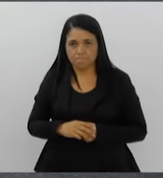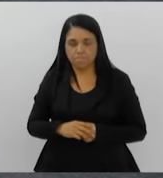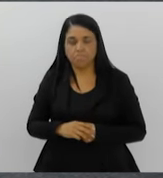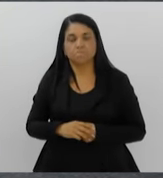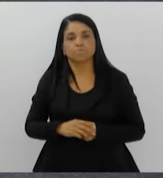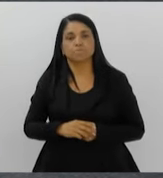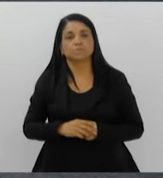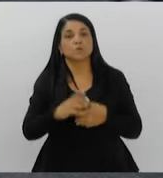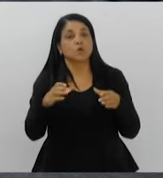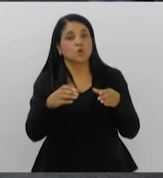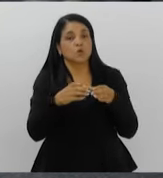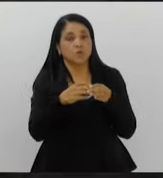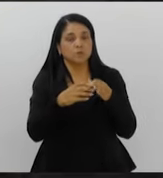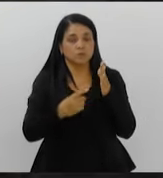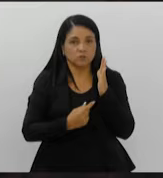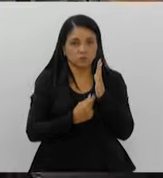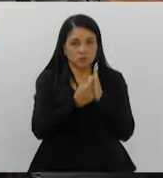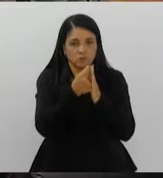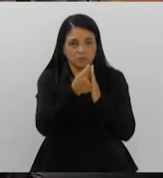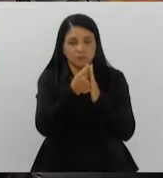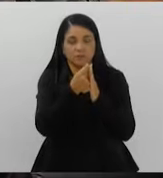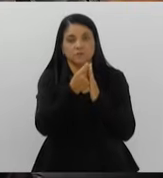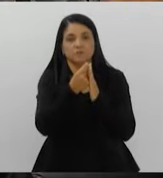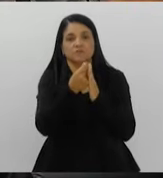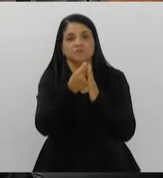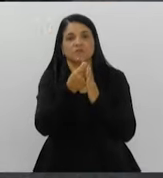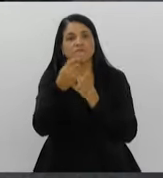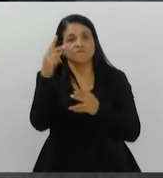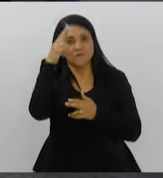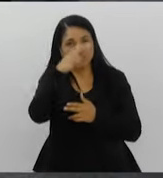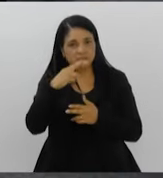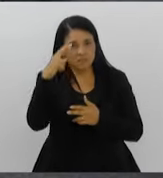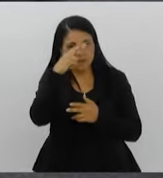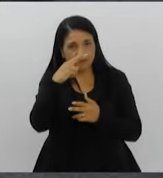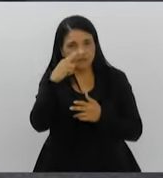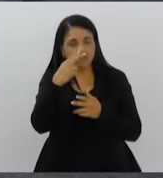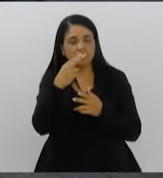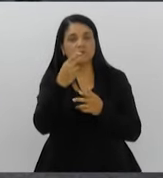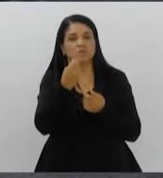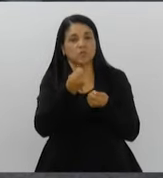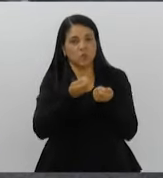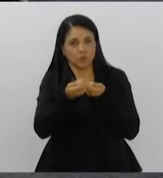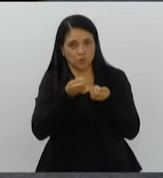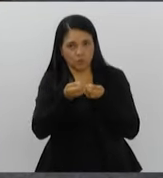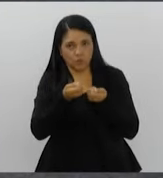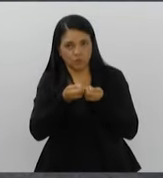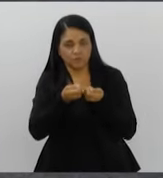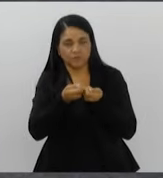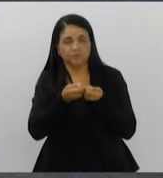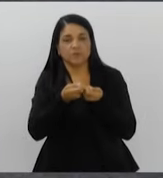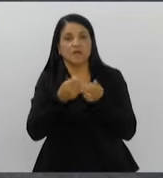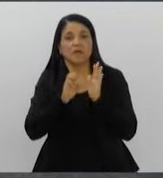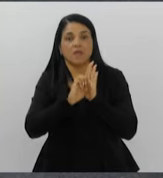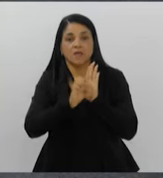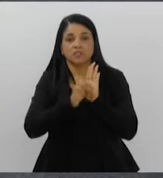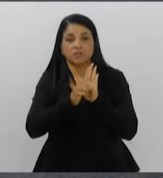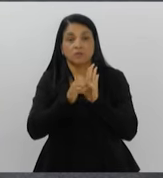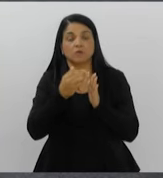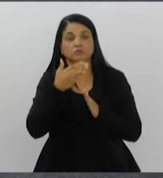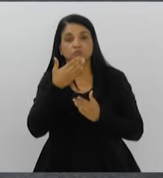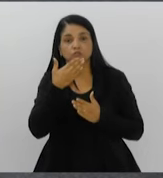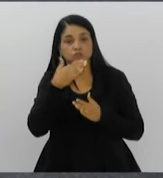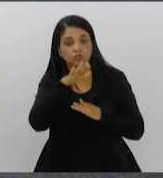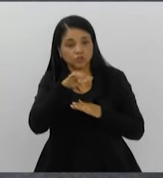Vamos lá. Da Comissão de Orçamento, deputado. Finanças, Fiscalização Financeira e Controle. Edital de